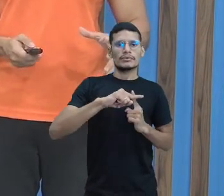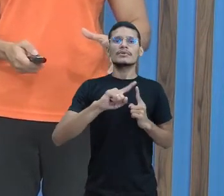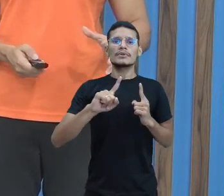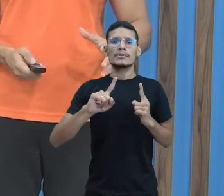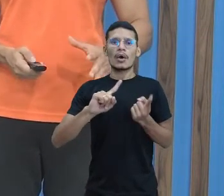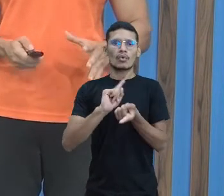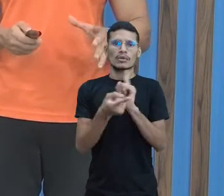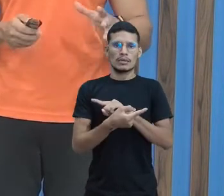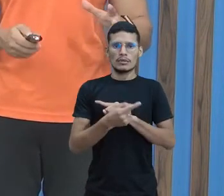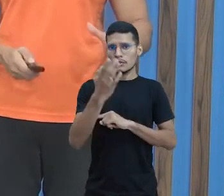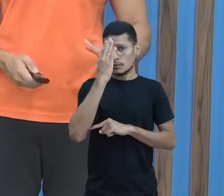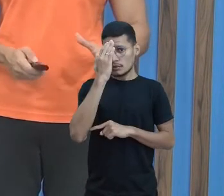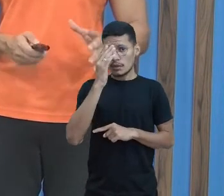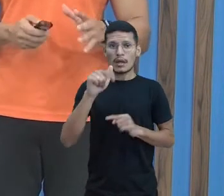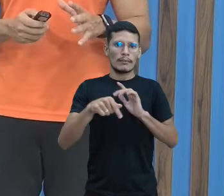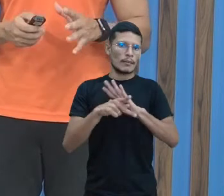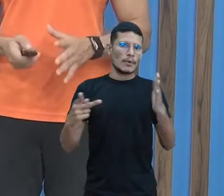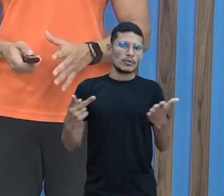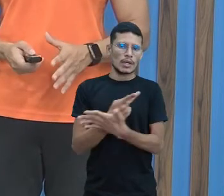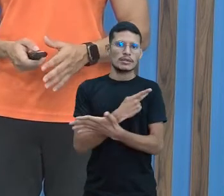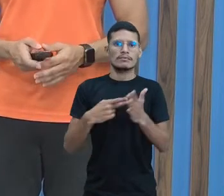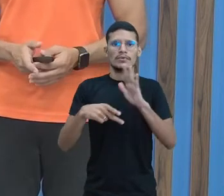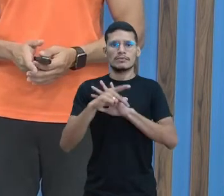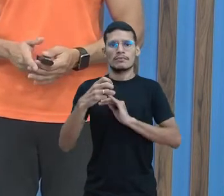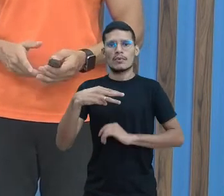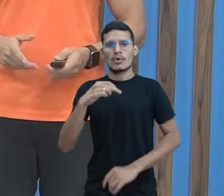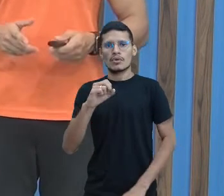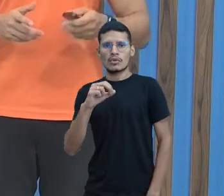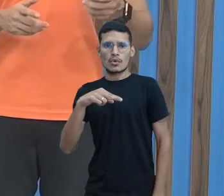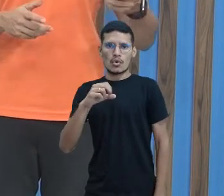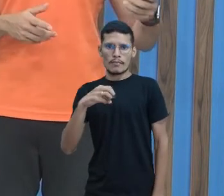é o que acontece aí com os monômios simétricos, tá?